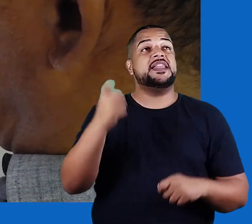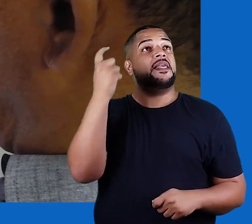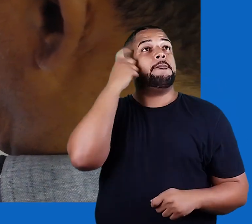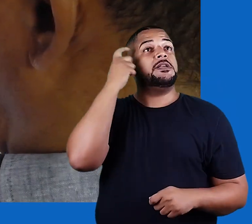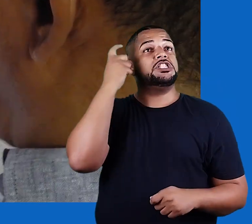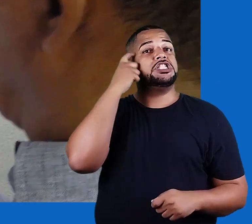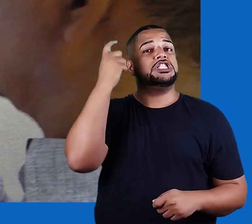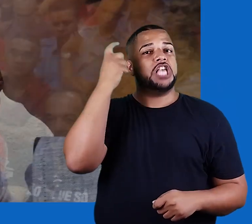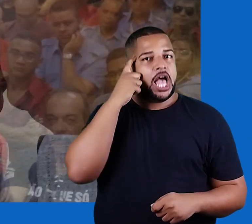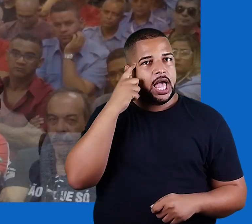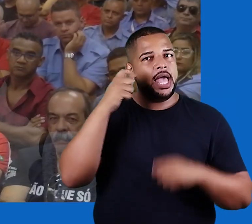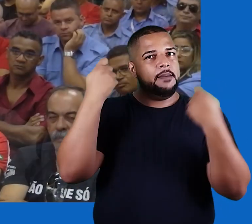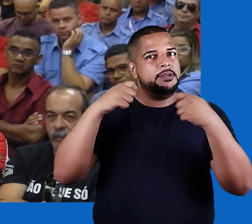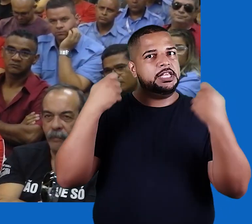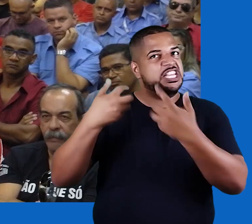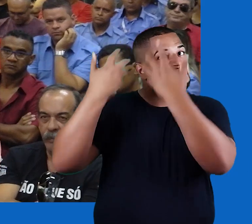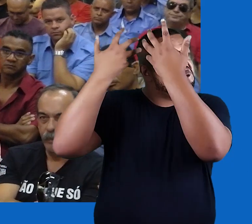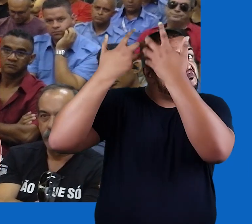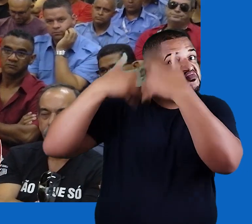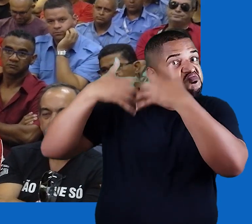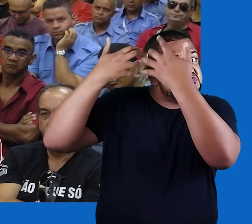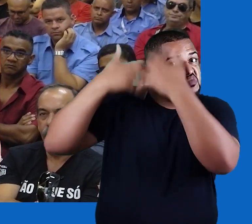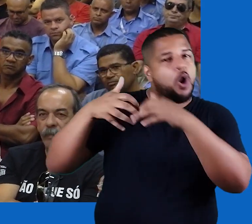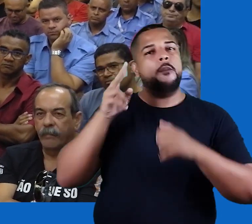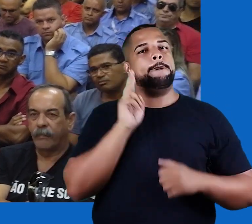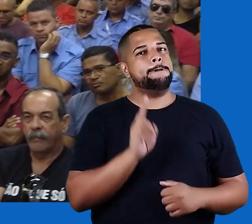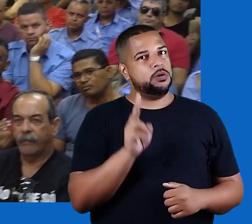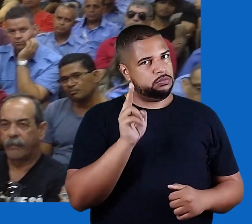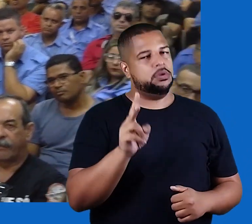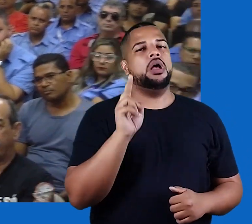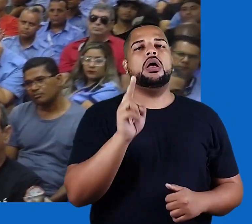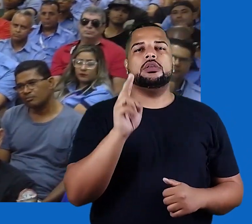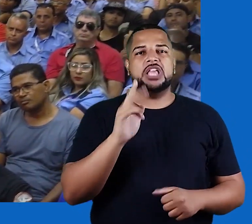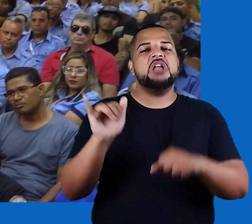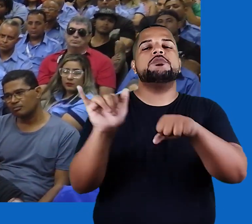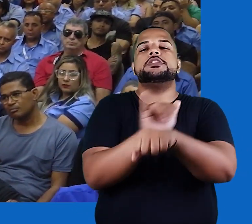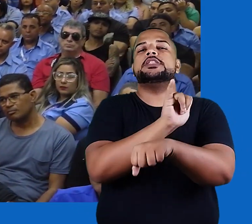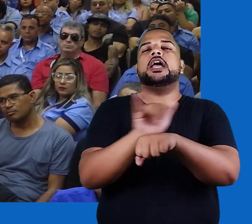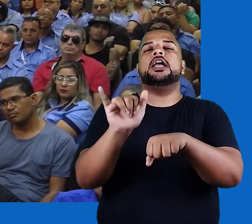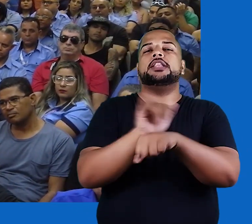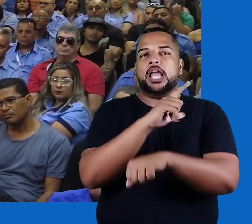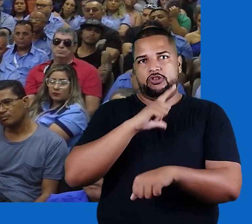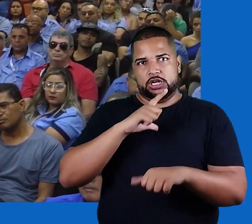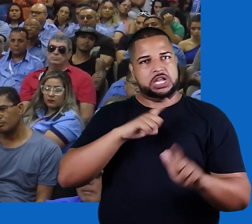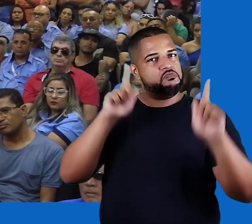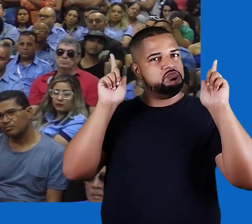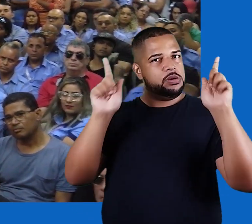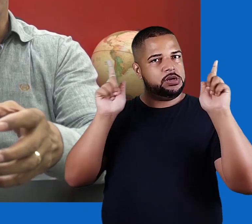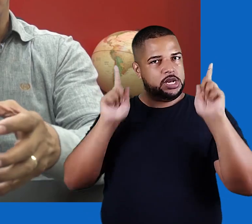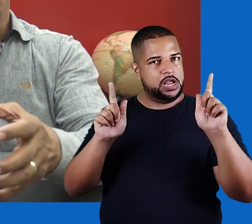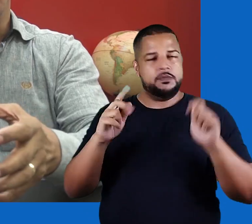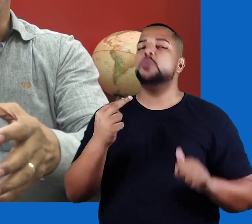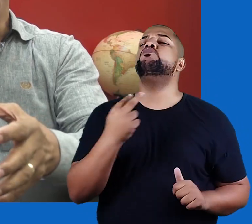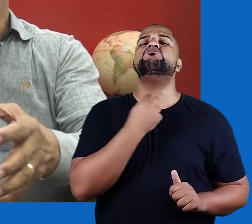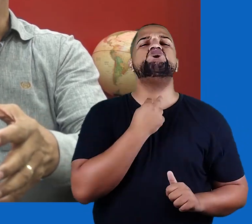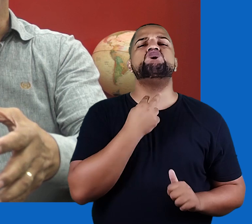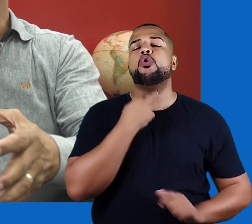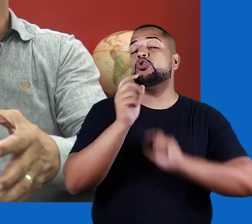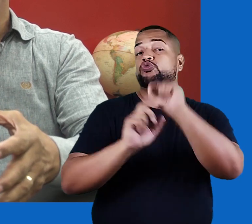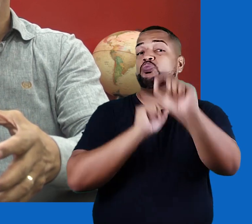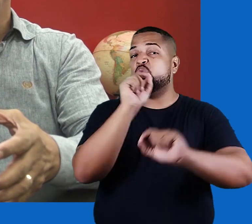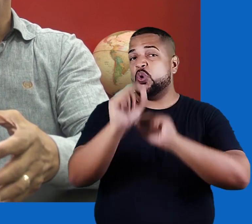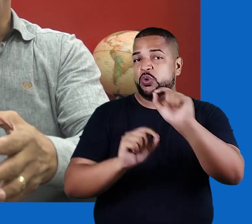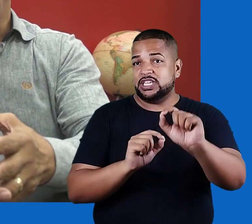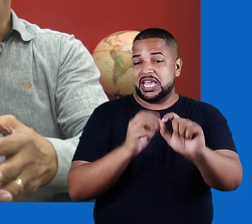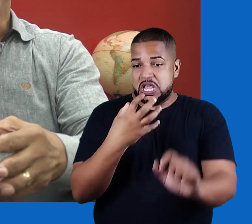Ele não pode atuar pela emoção, tem que atuar pela razão, né, pela a estratégia que foi adotada. Não